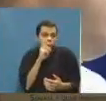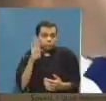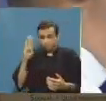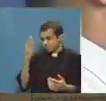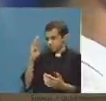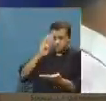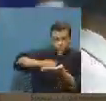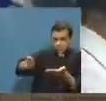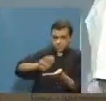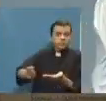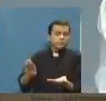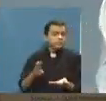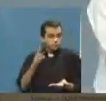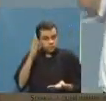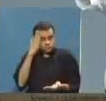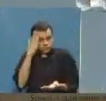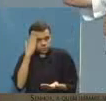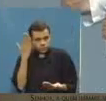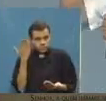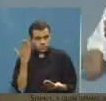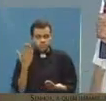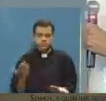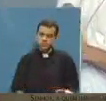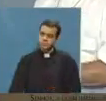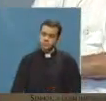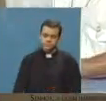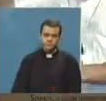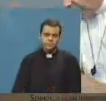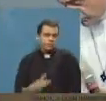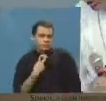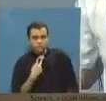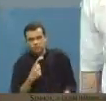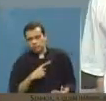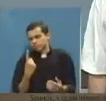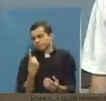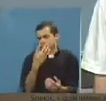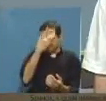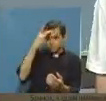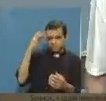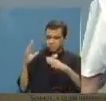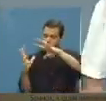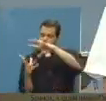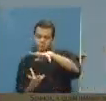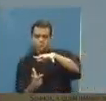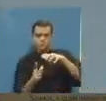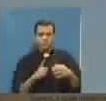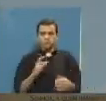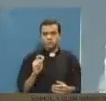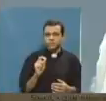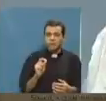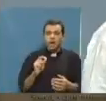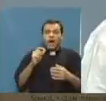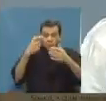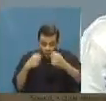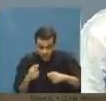Impossível alguém que não tenha ao menos uma pessoa no mundo, que seja um mendigo de rua, mas que você